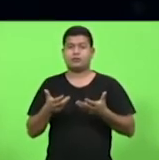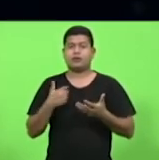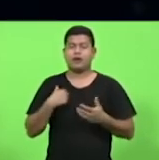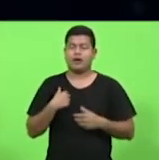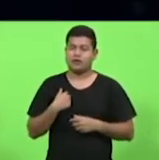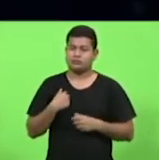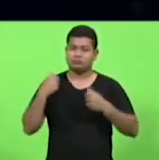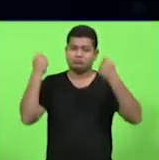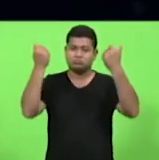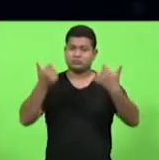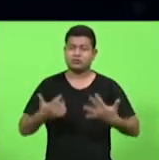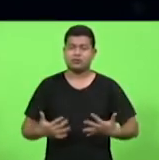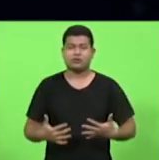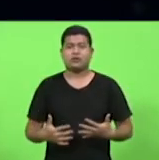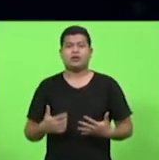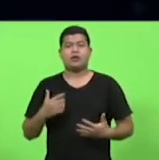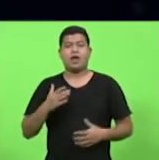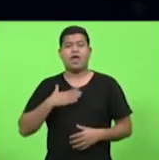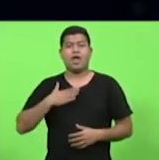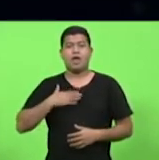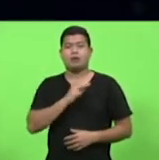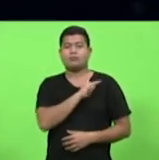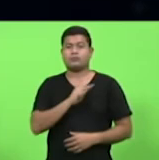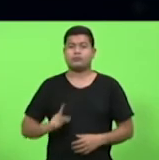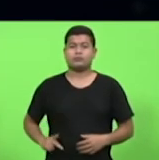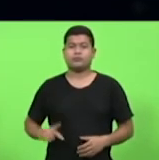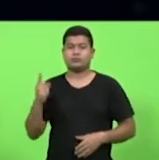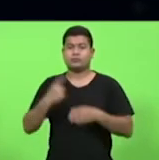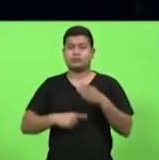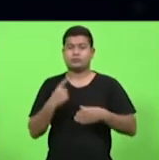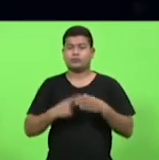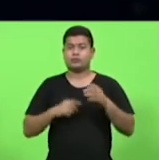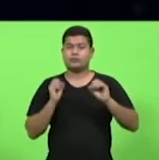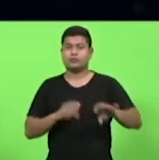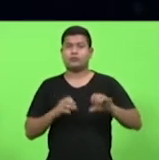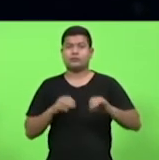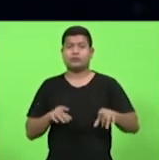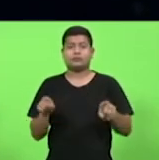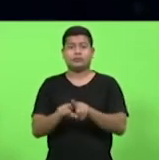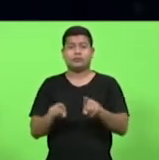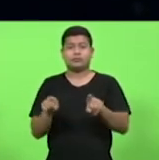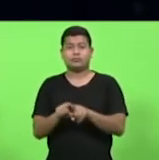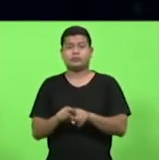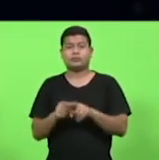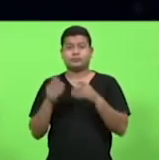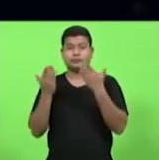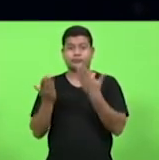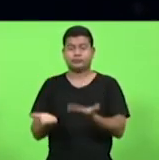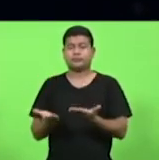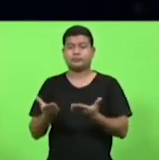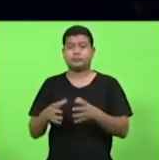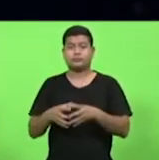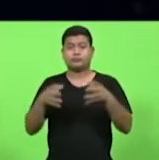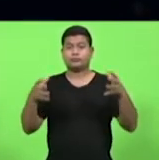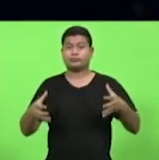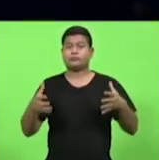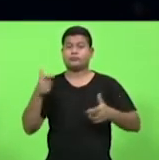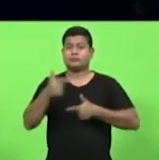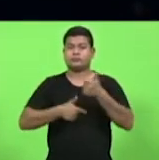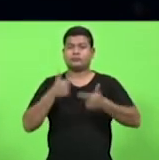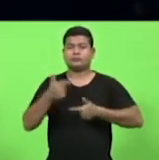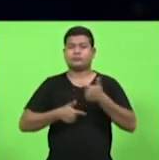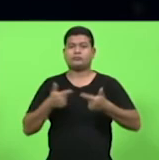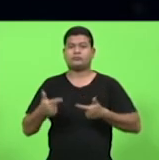desabafo como presidenta da comissão de educação e ao mesmo tempo enaltecer o grande trabalho dos professores